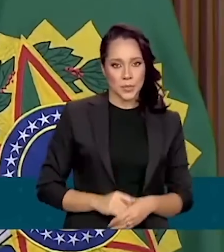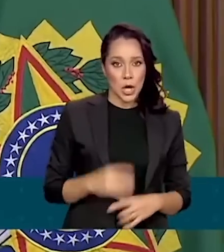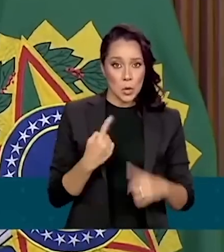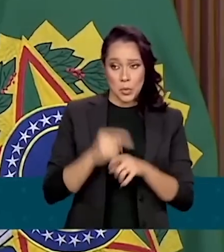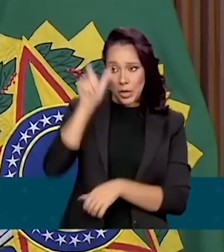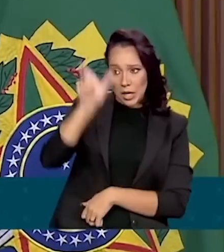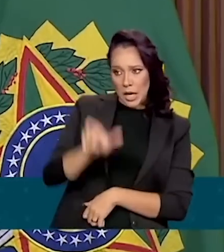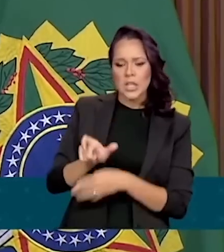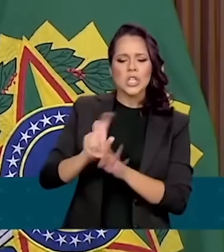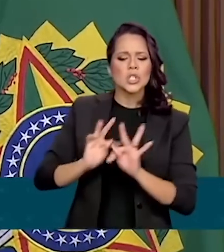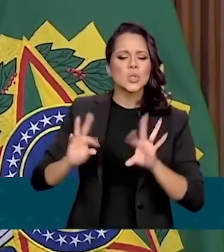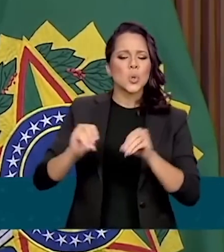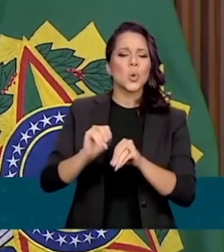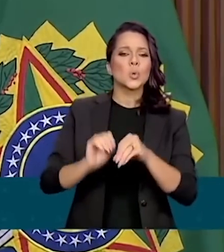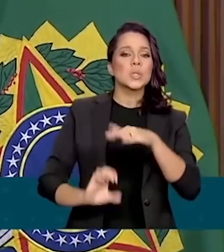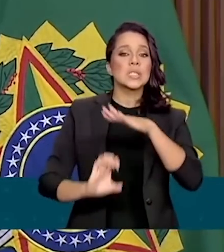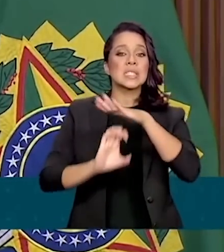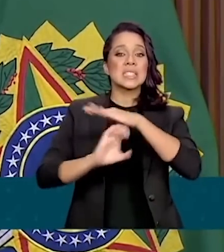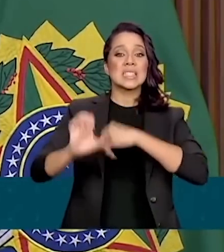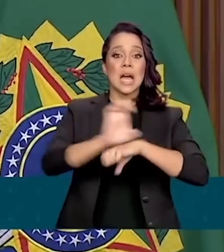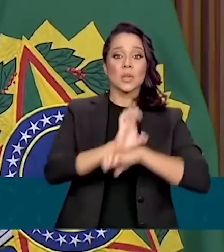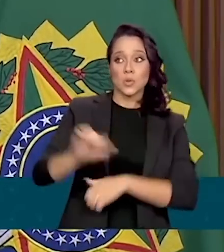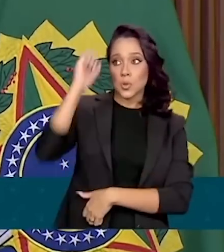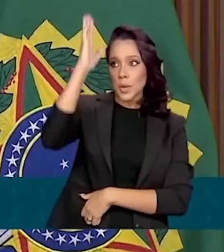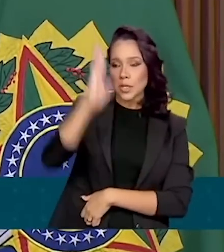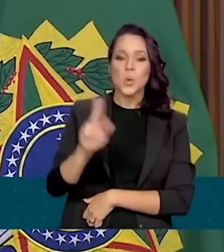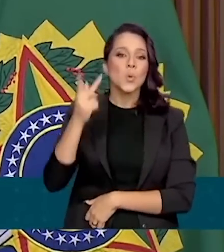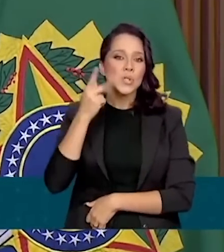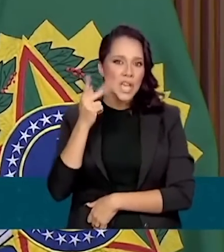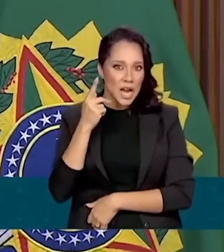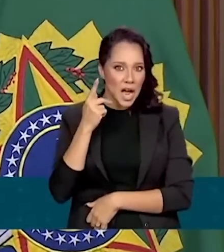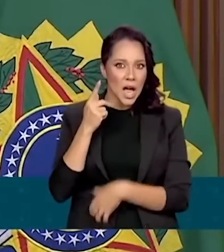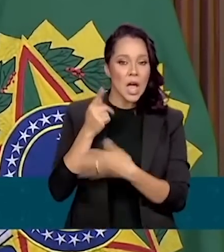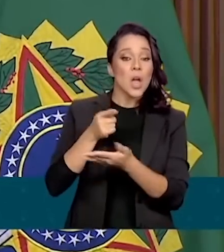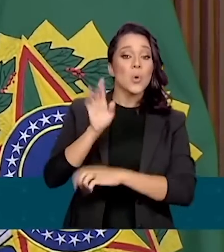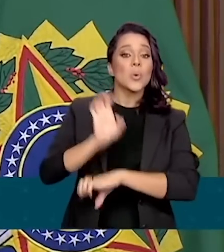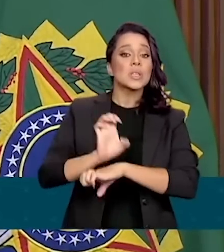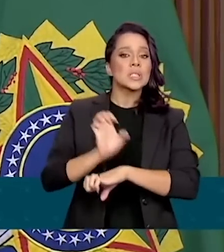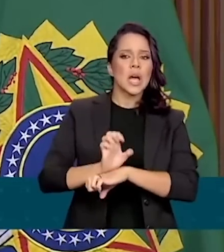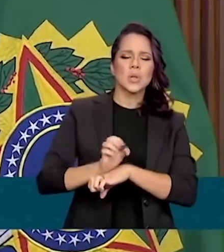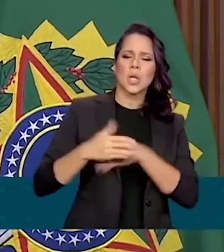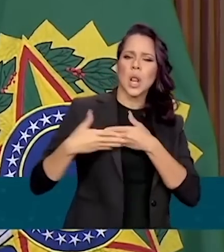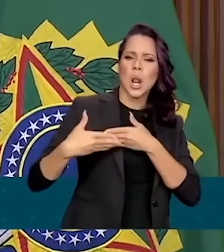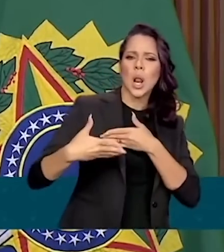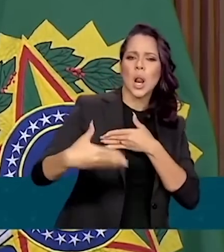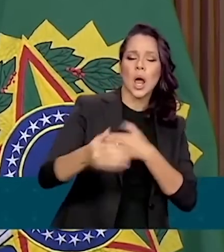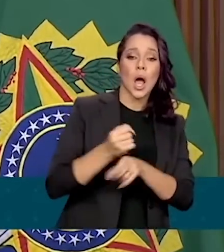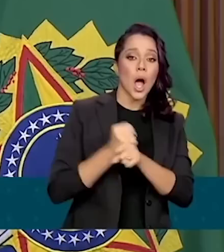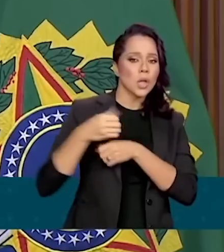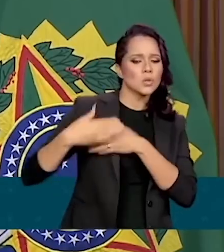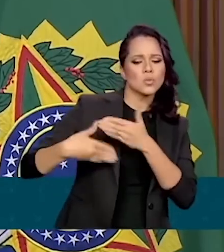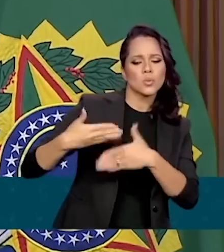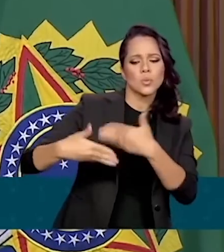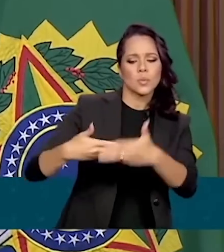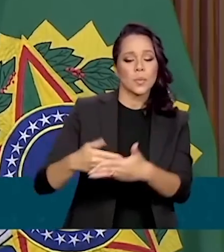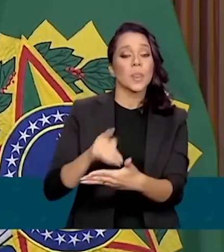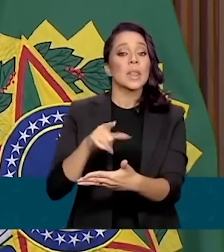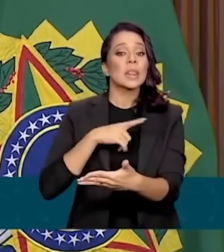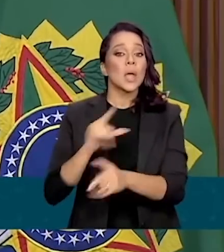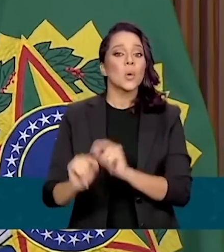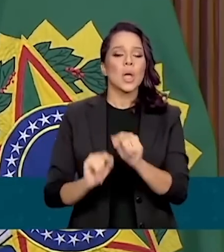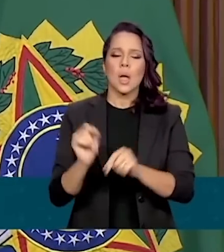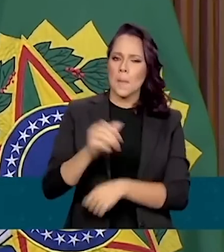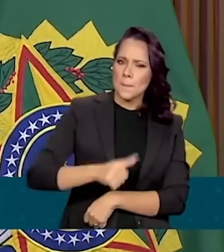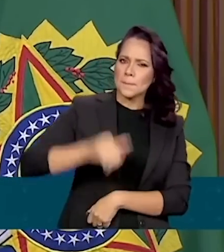porque dentre todos os estados brasileiros, o Ceará é o estado que ao longo de muitos anos vem tendo